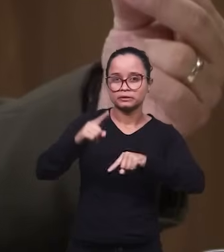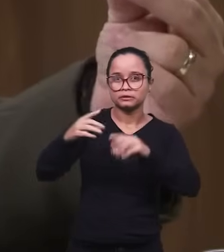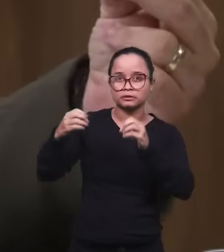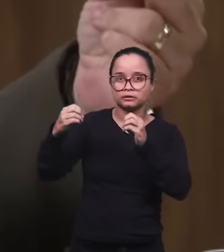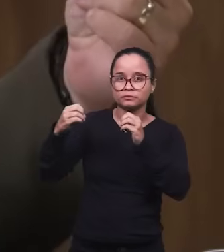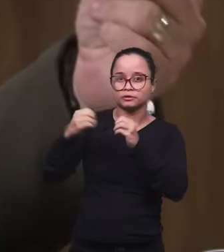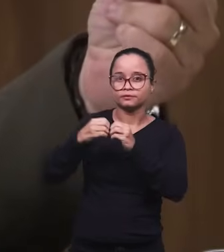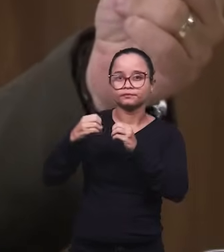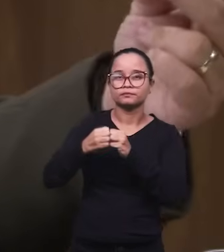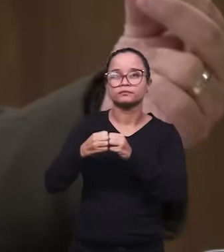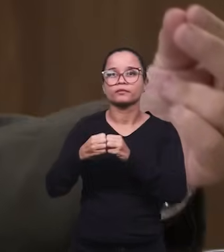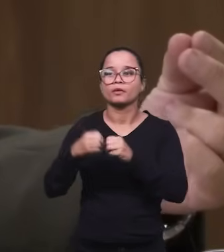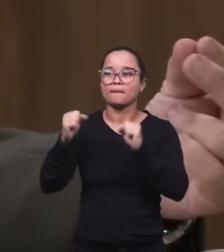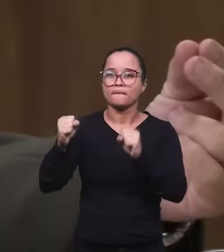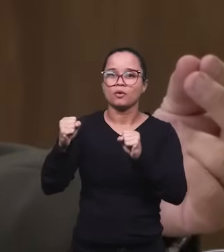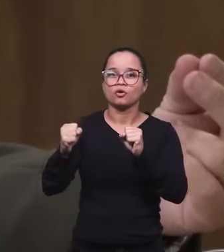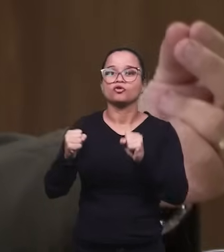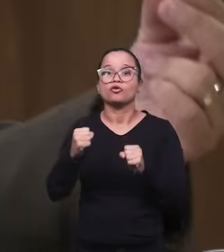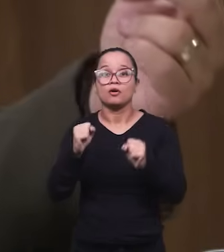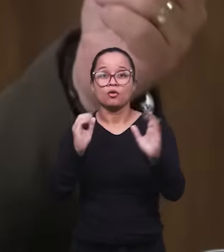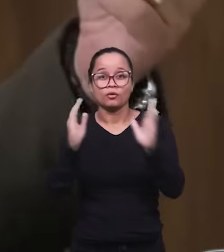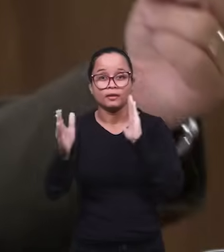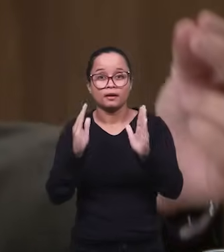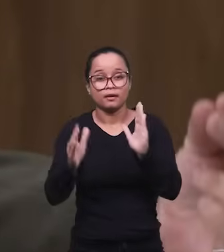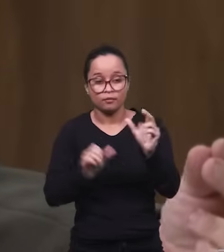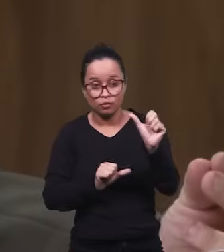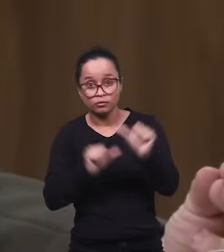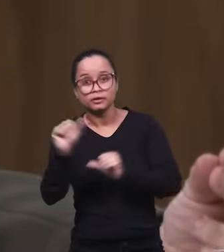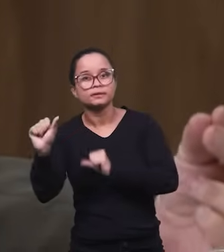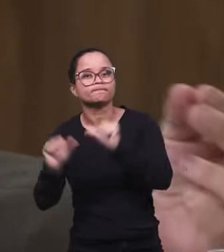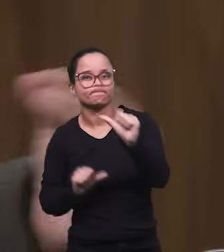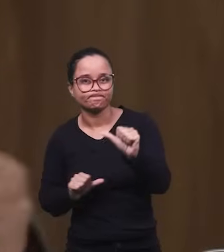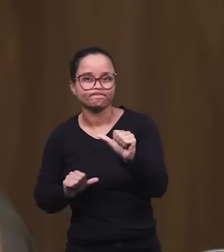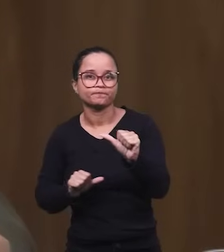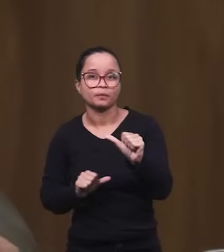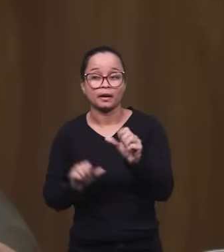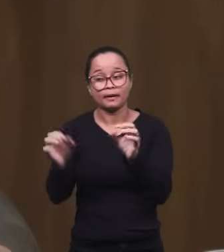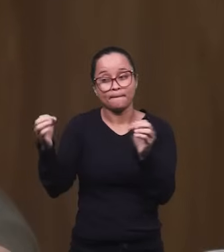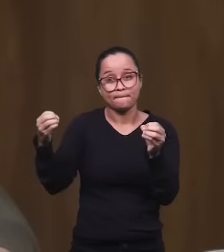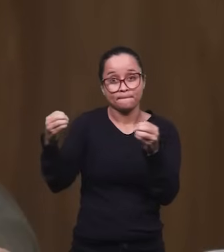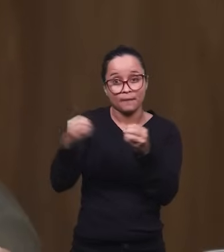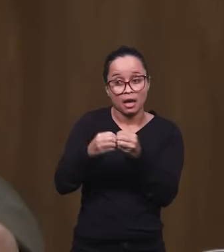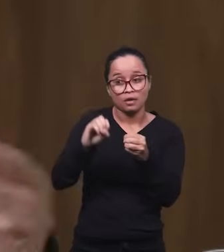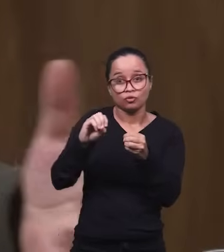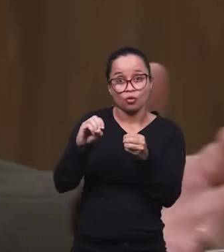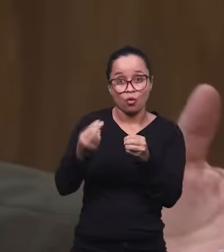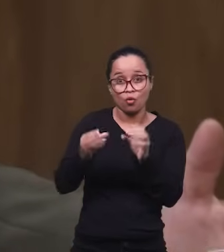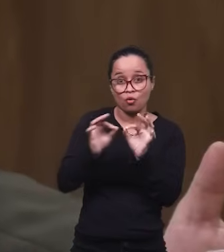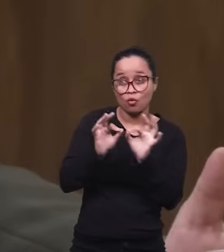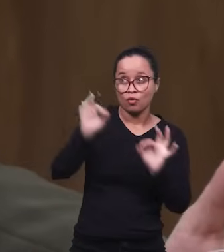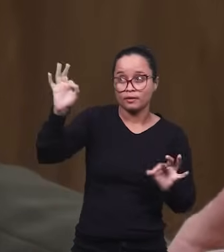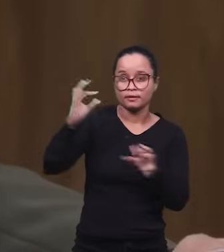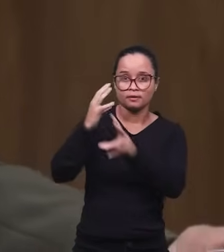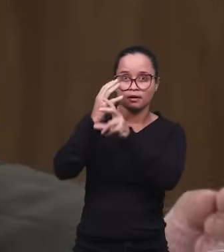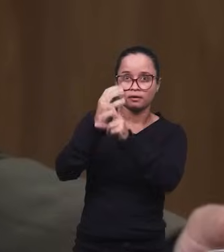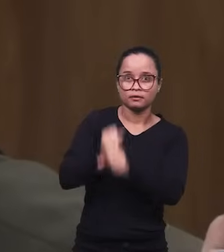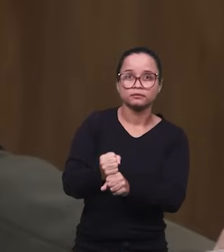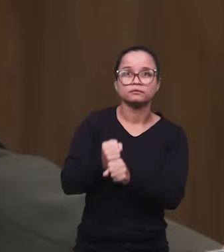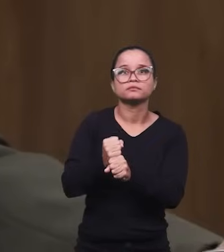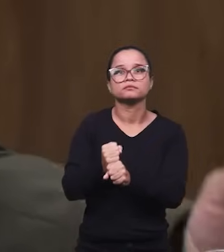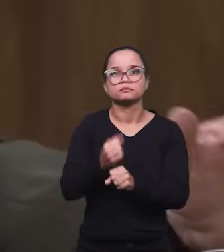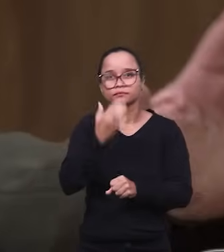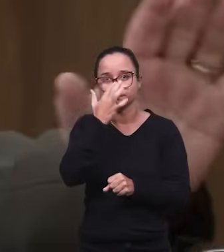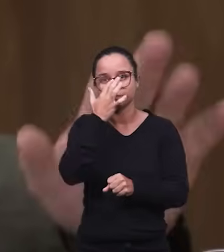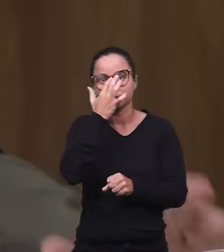supermassivo pode dilatar o tempo para quem está lá perto e para quem está longe. Isso é calculado pelo